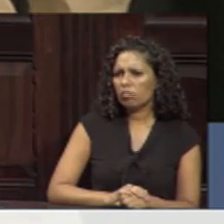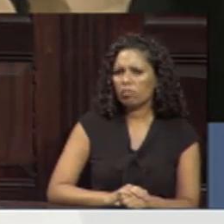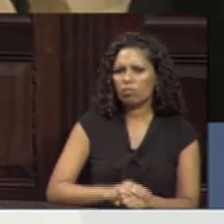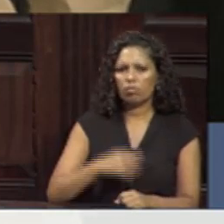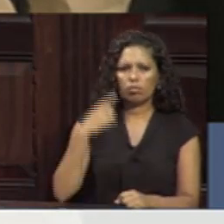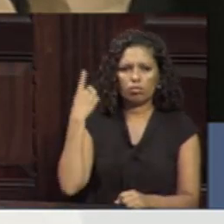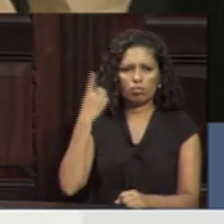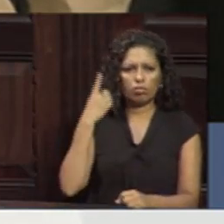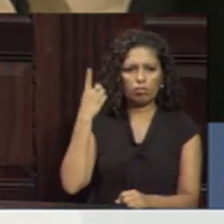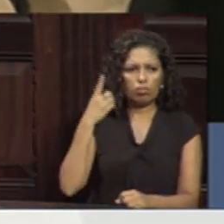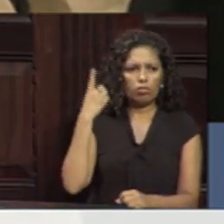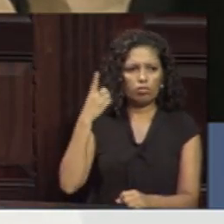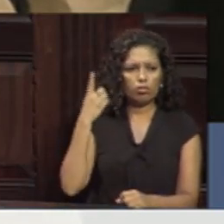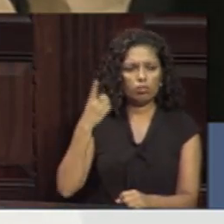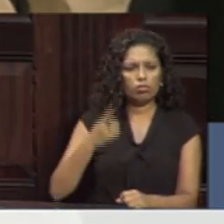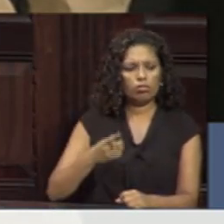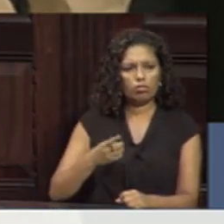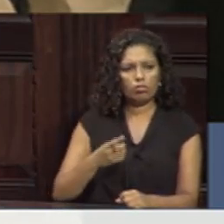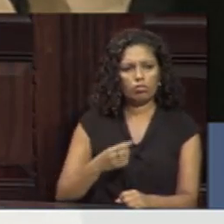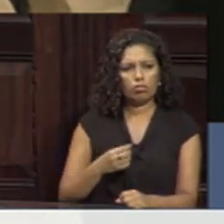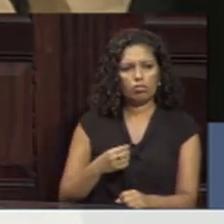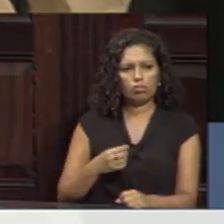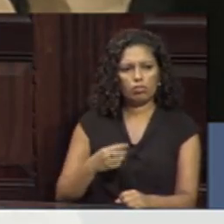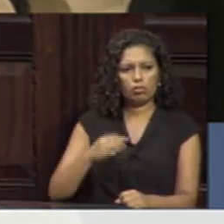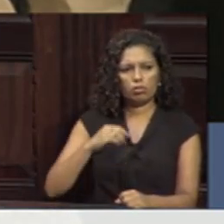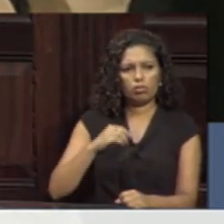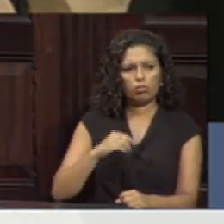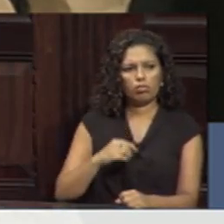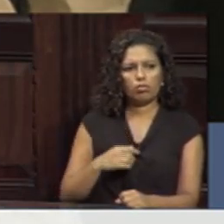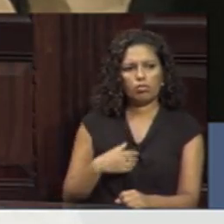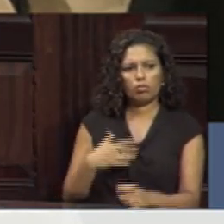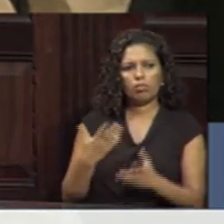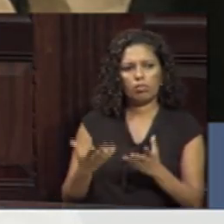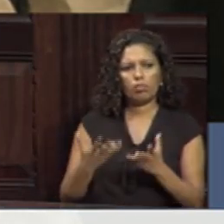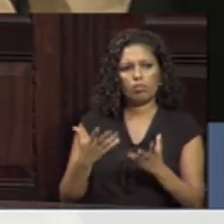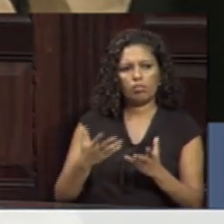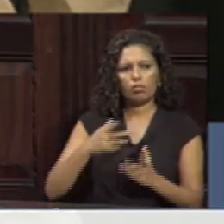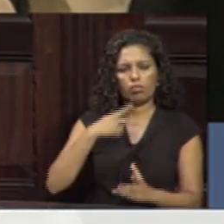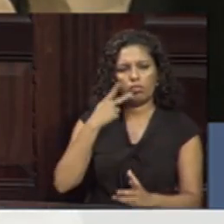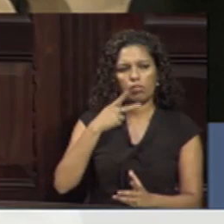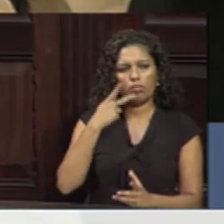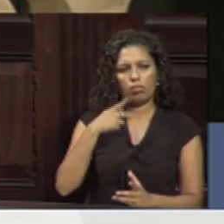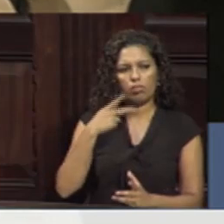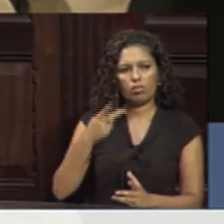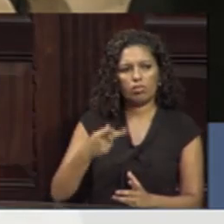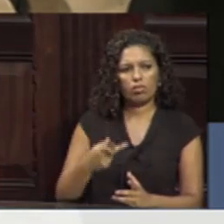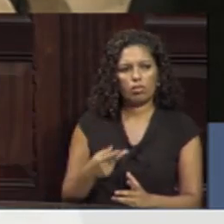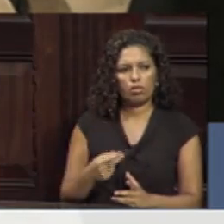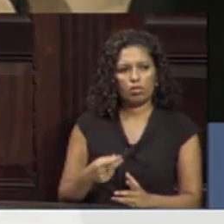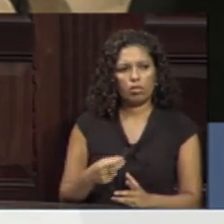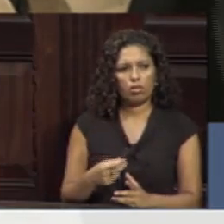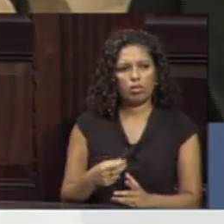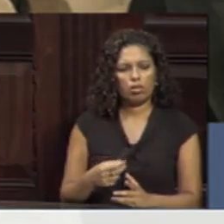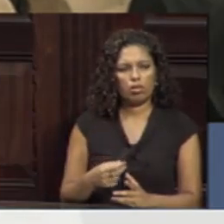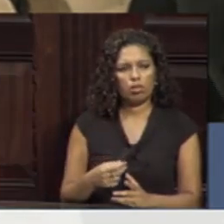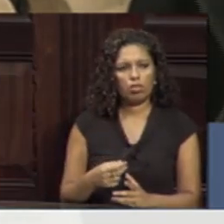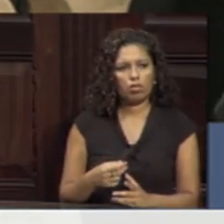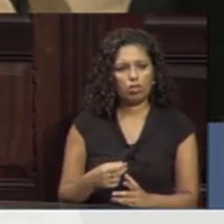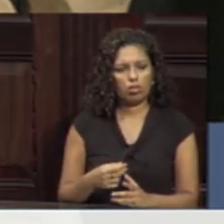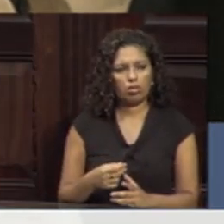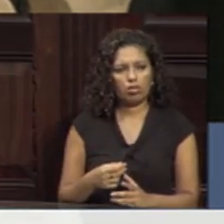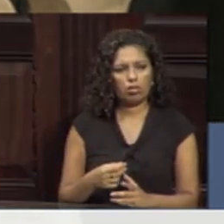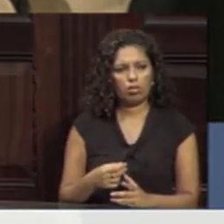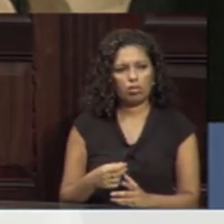Senhor presidente, eu queria falar, enquanto presidente da Comissão